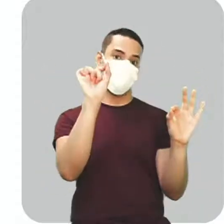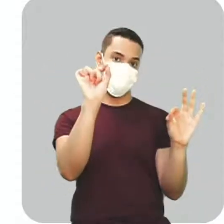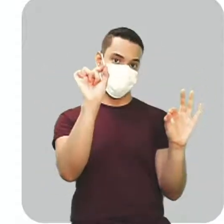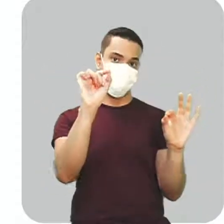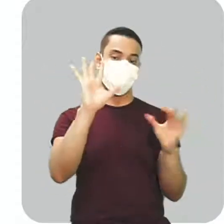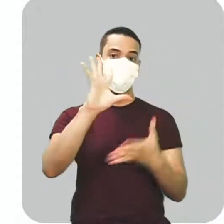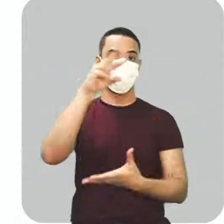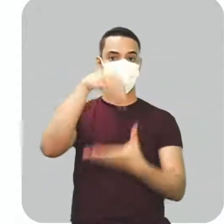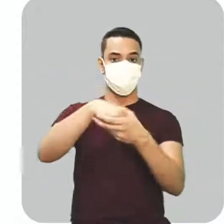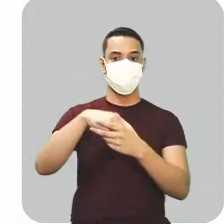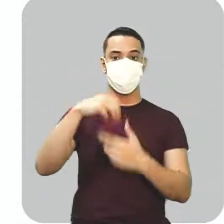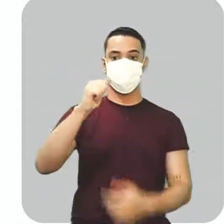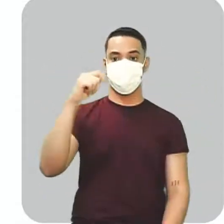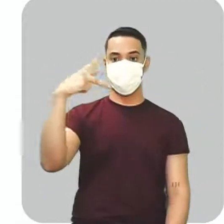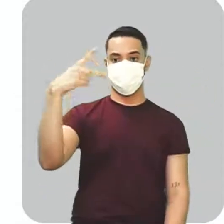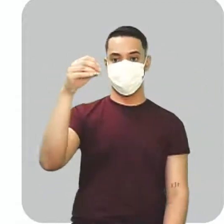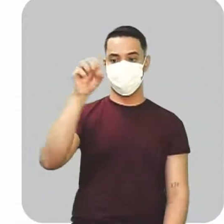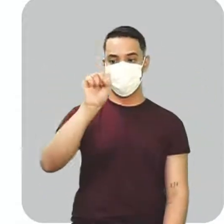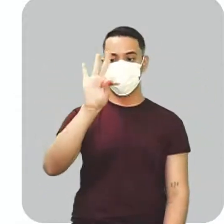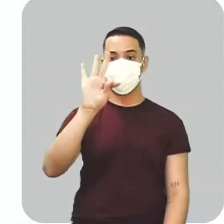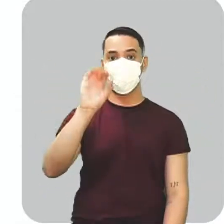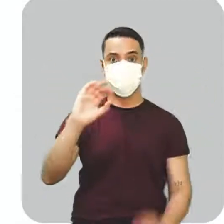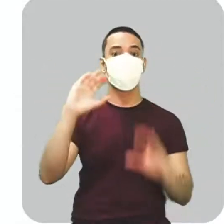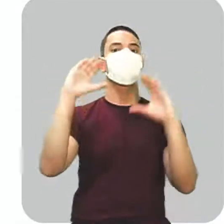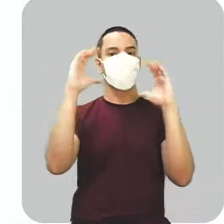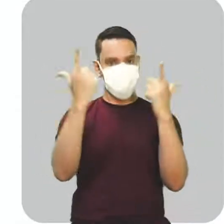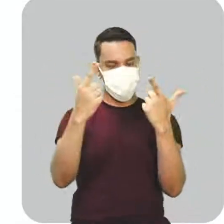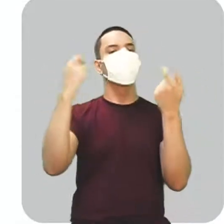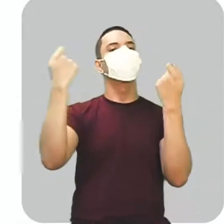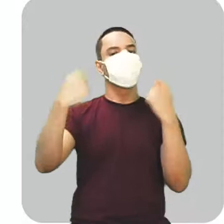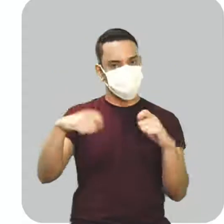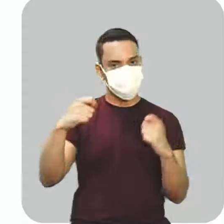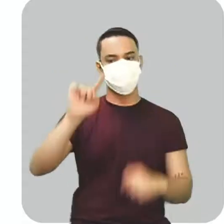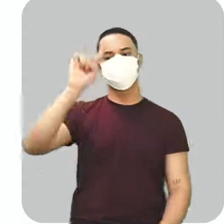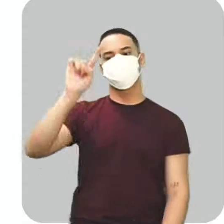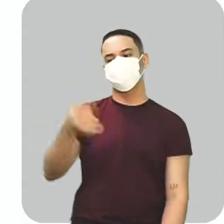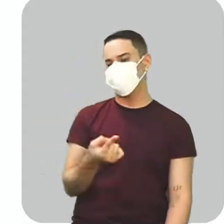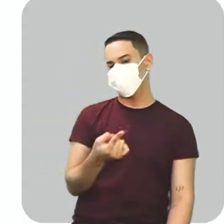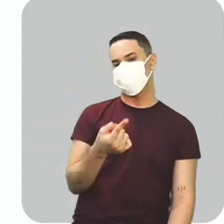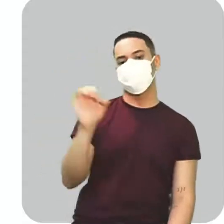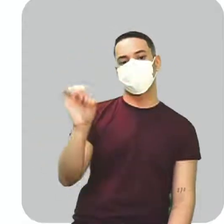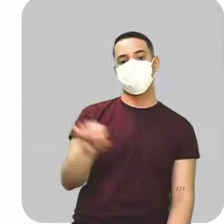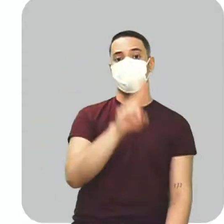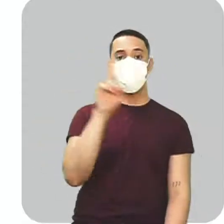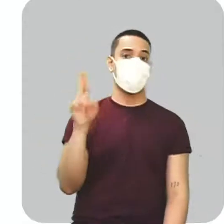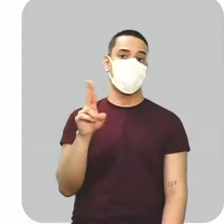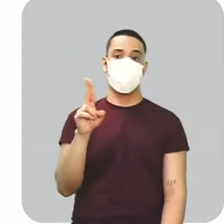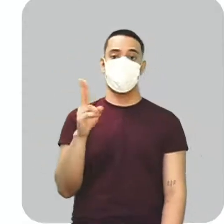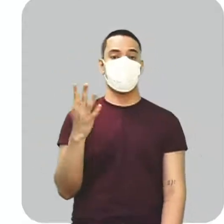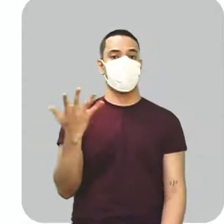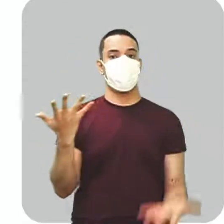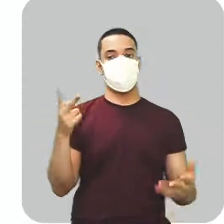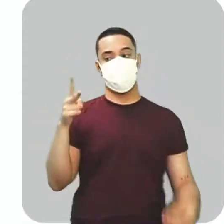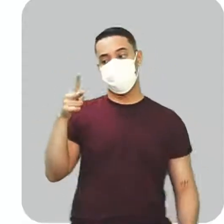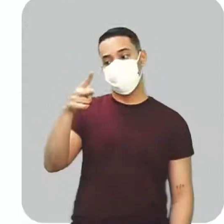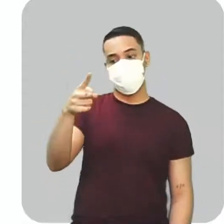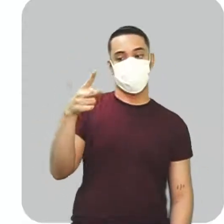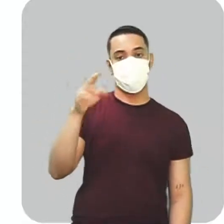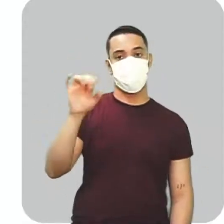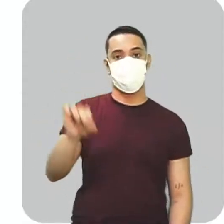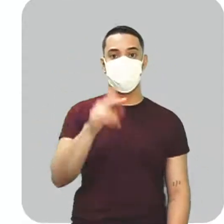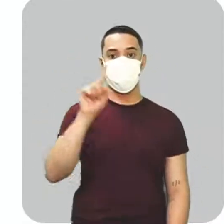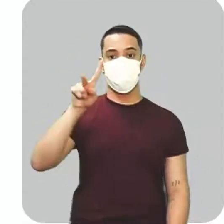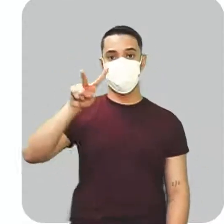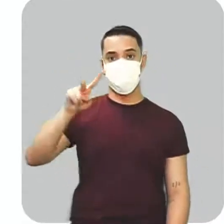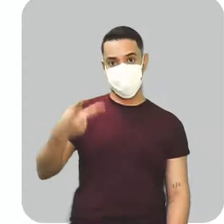de aposto, é claro que terá pontuação. Essa pontuação pode ser a vírgula ou 2 pontos,